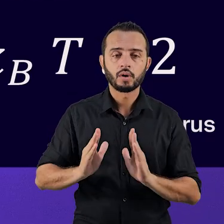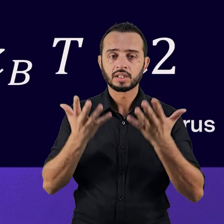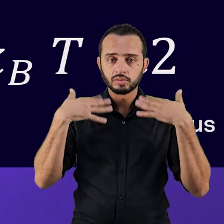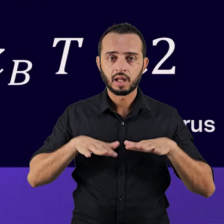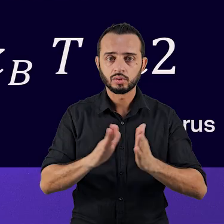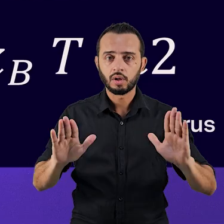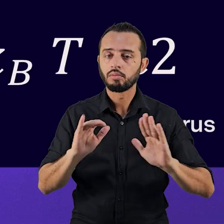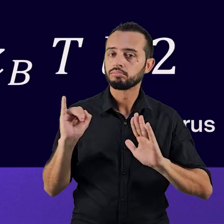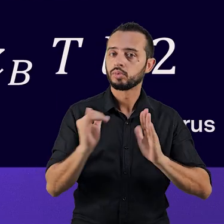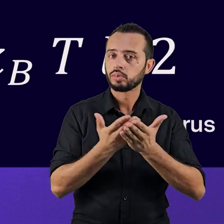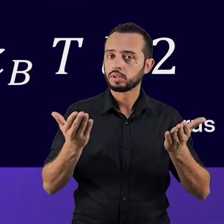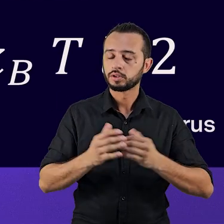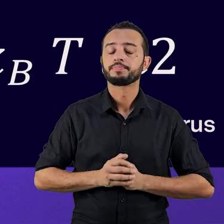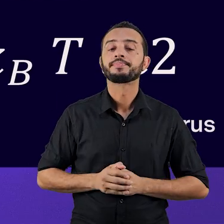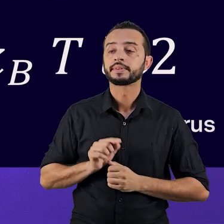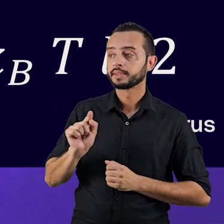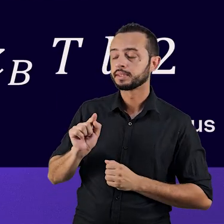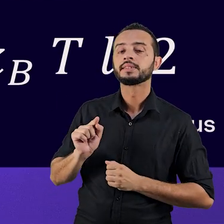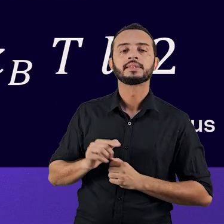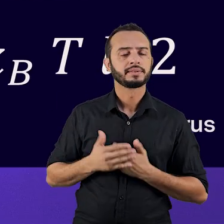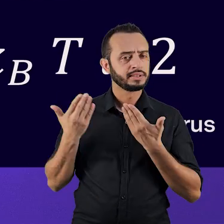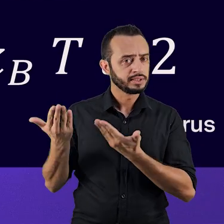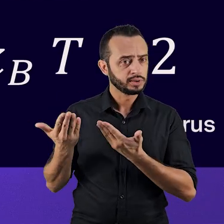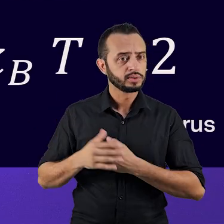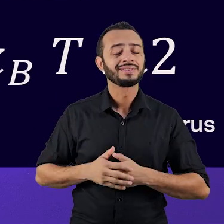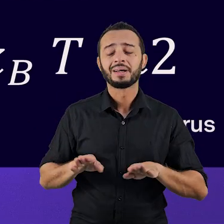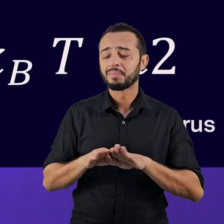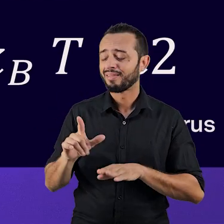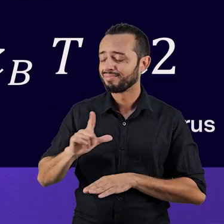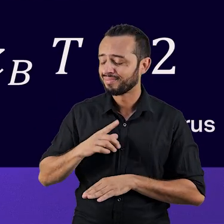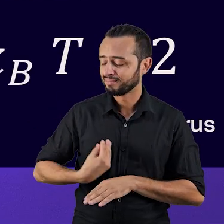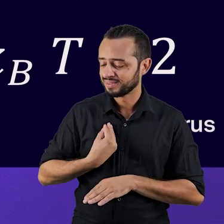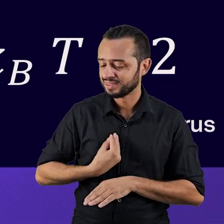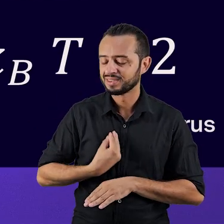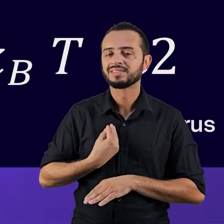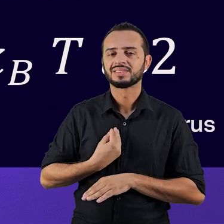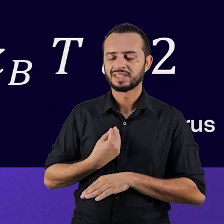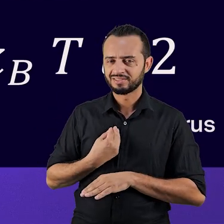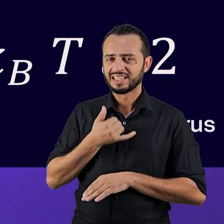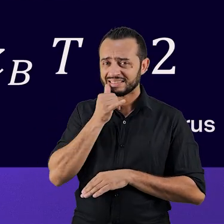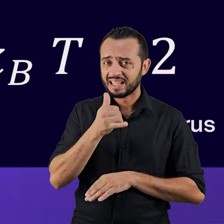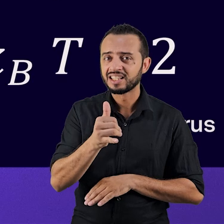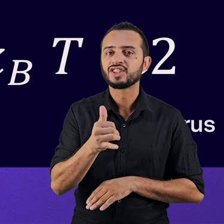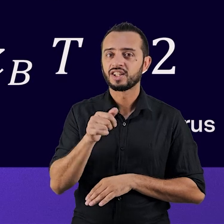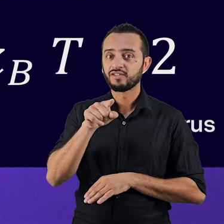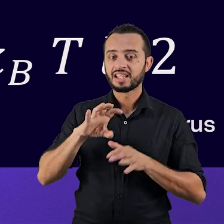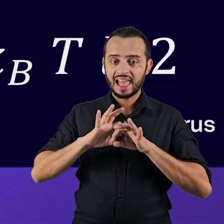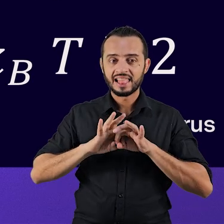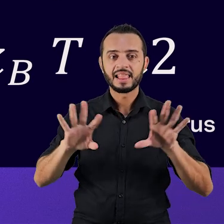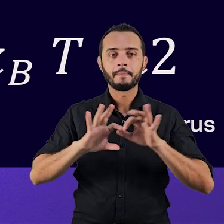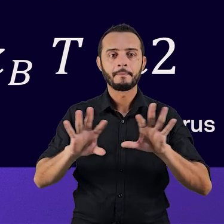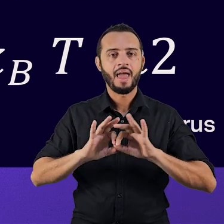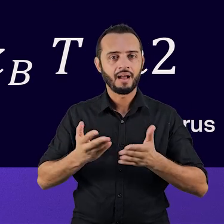natural essencial. Tá? E essa destruição tem que estar carregada de energia que você libera